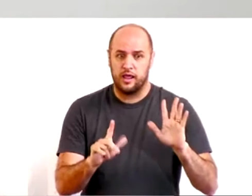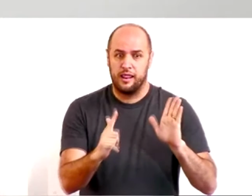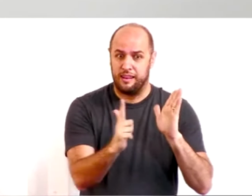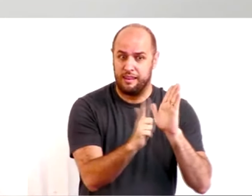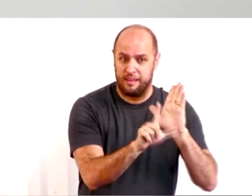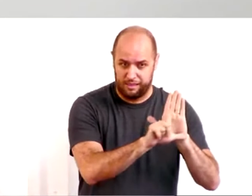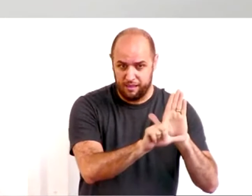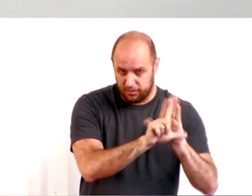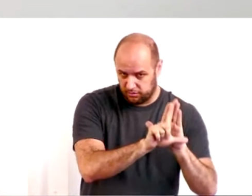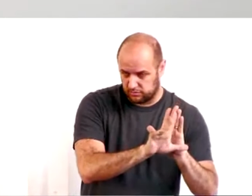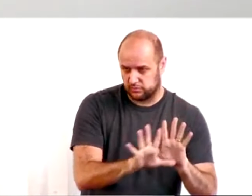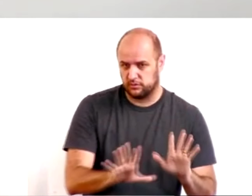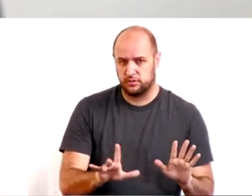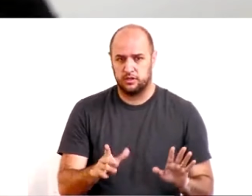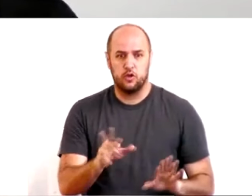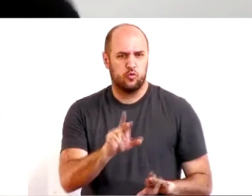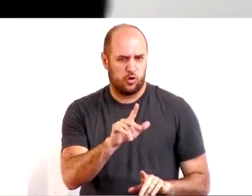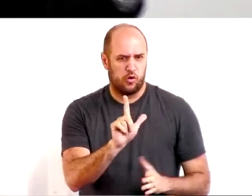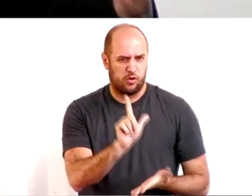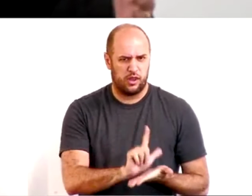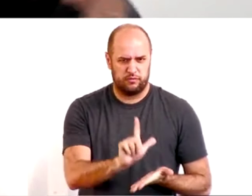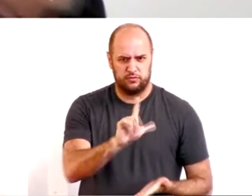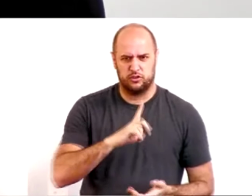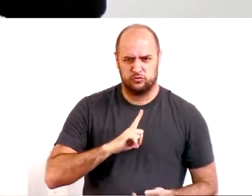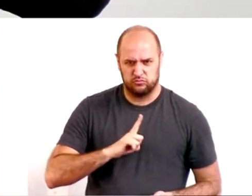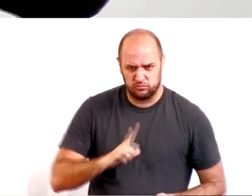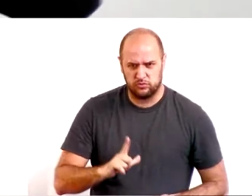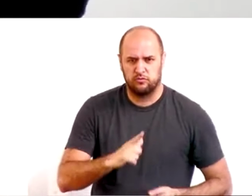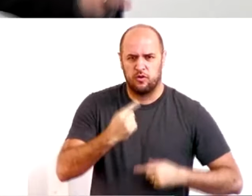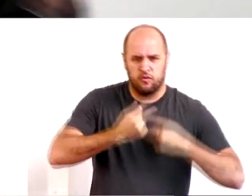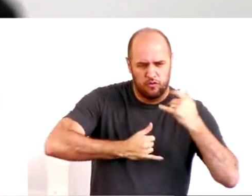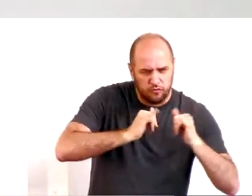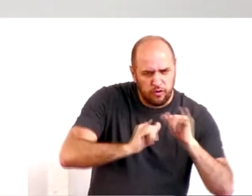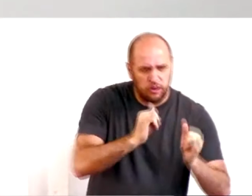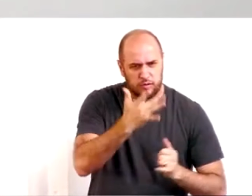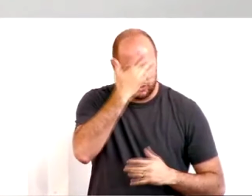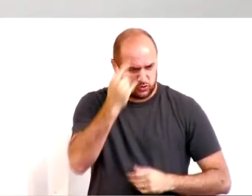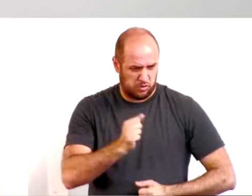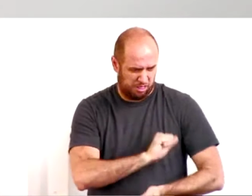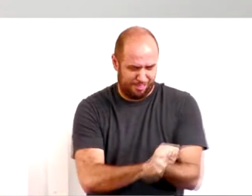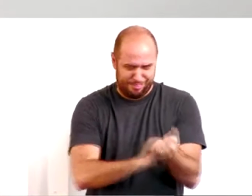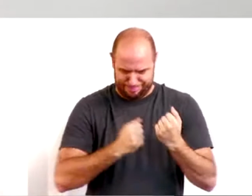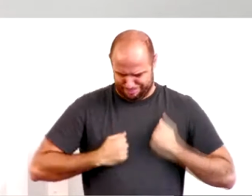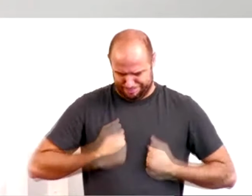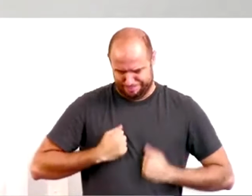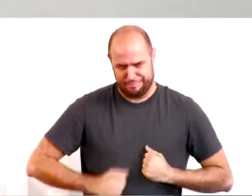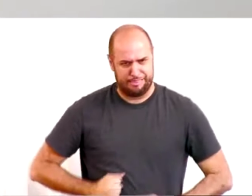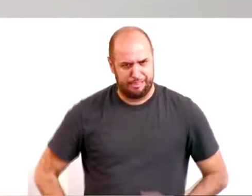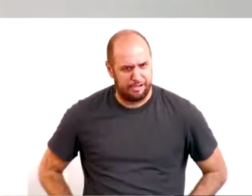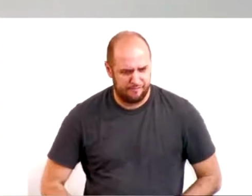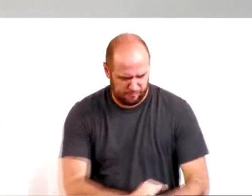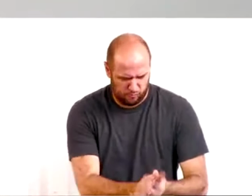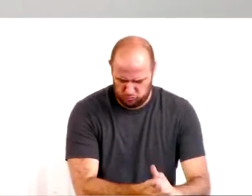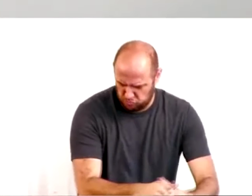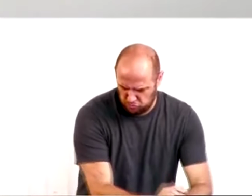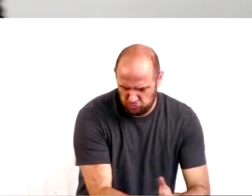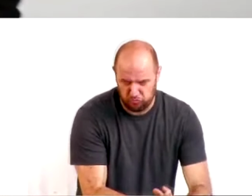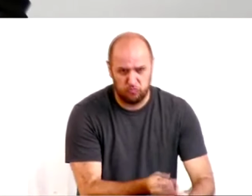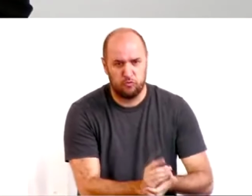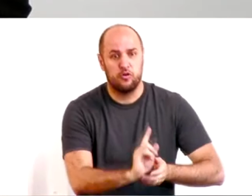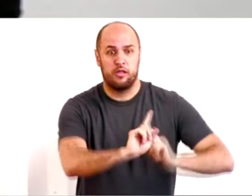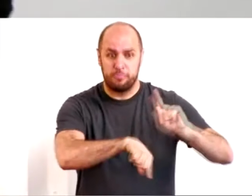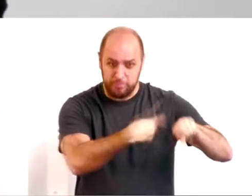fala a respeito desta pureza, daqueles rituais onde as pessoas se lavavam as mãos para entrar